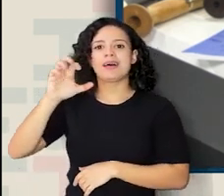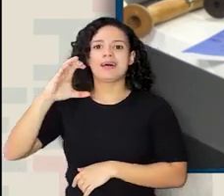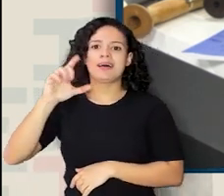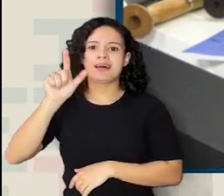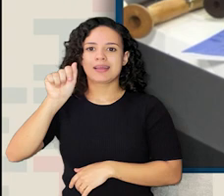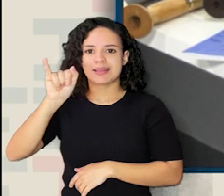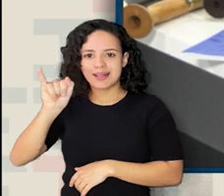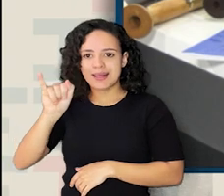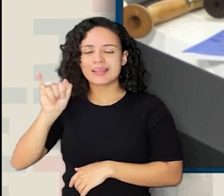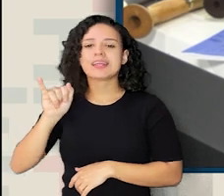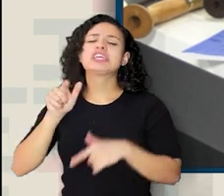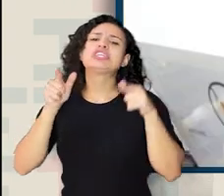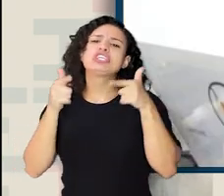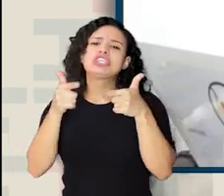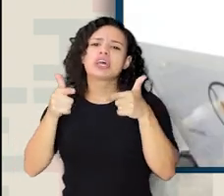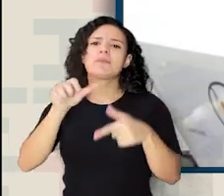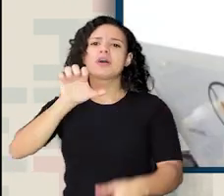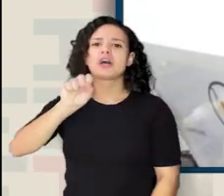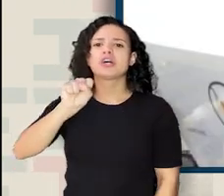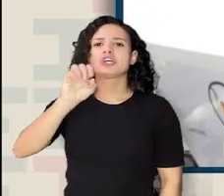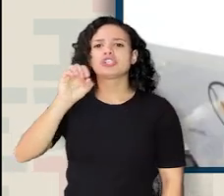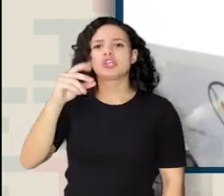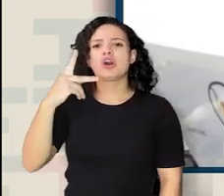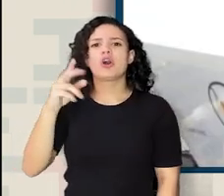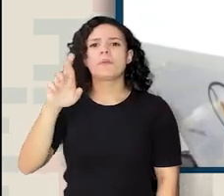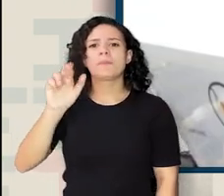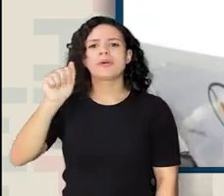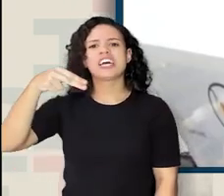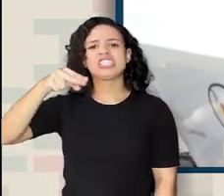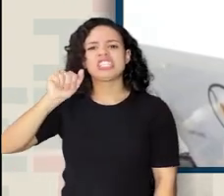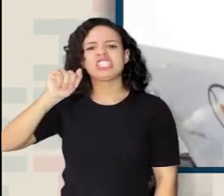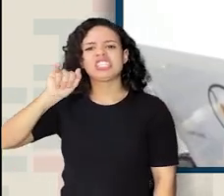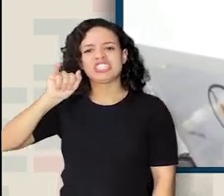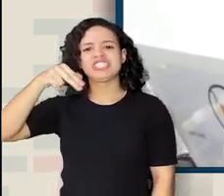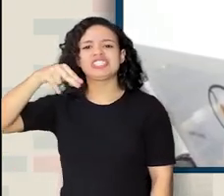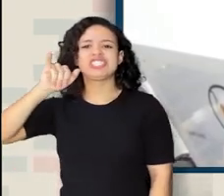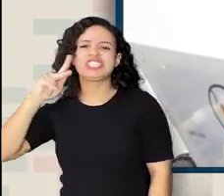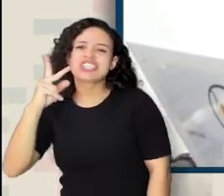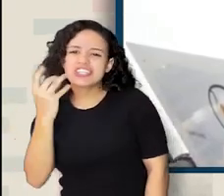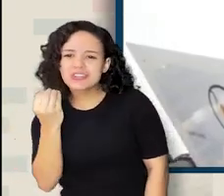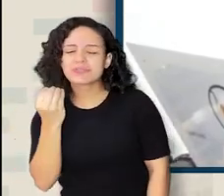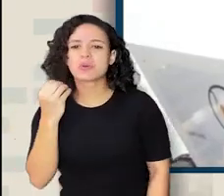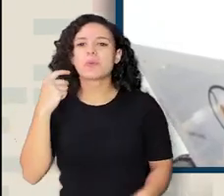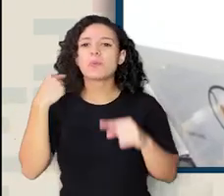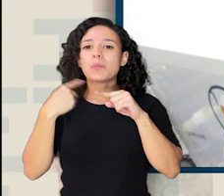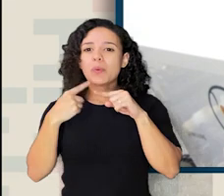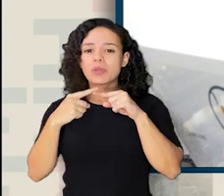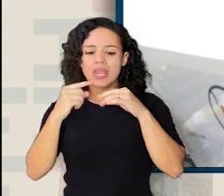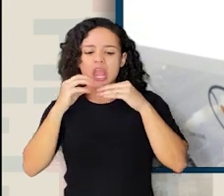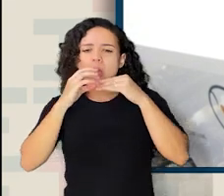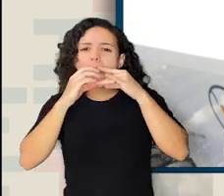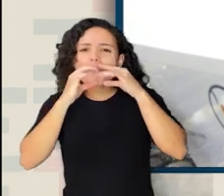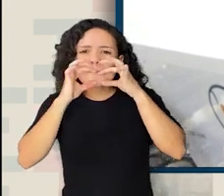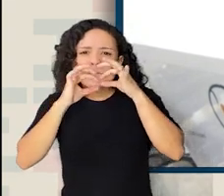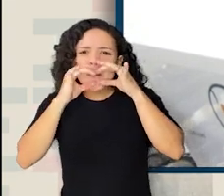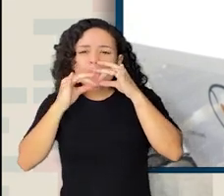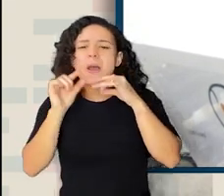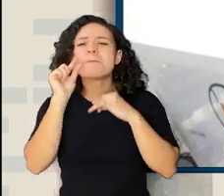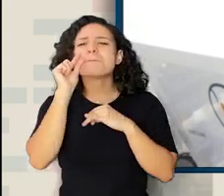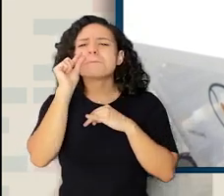Garclein, também conhecida como sopraninino. Sopraninino. Os furinhos dela são